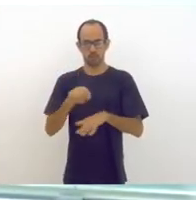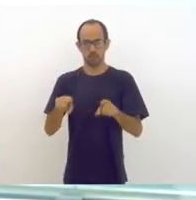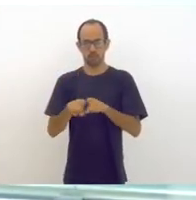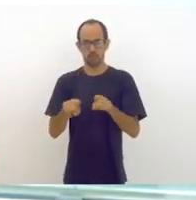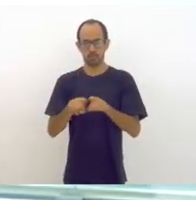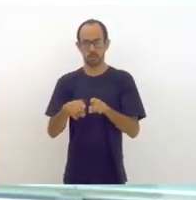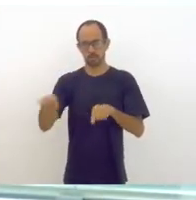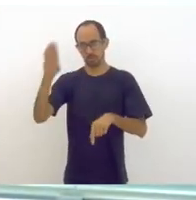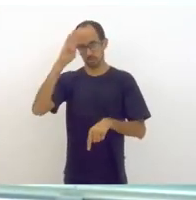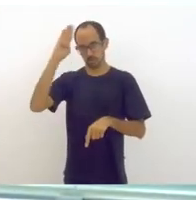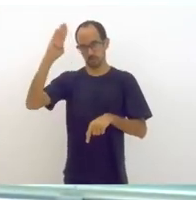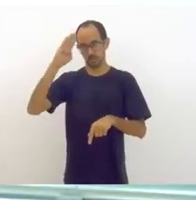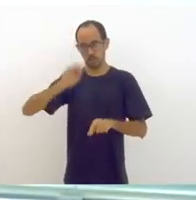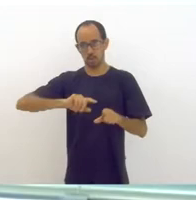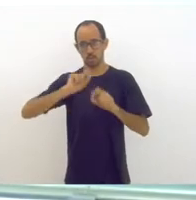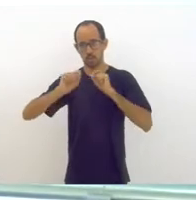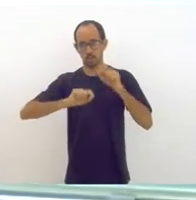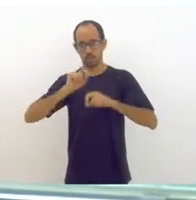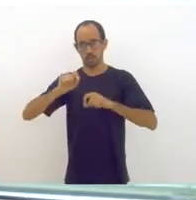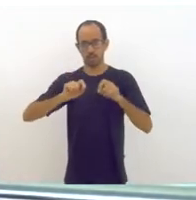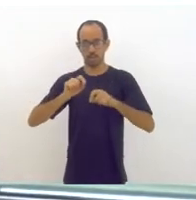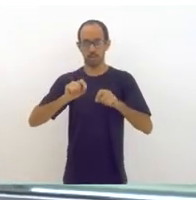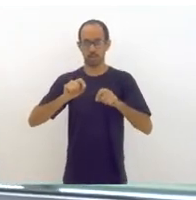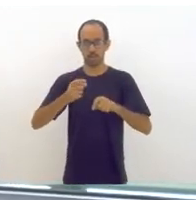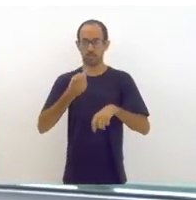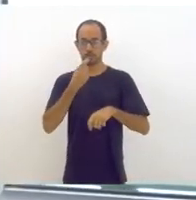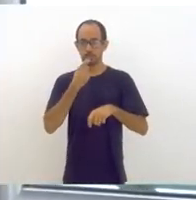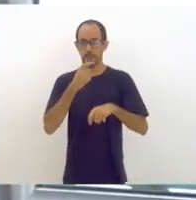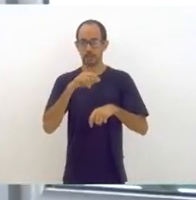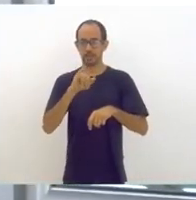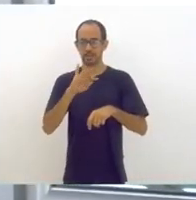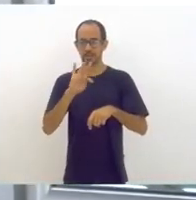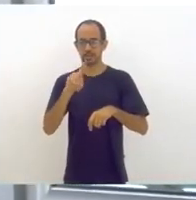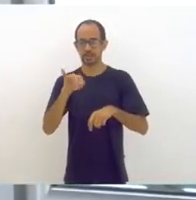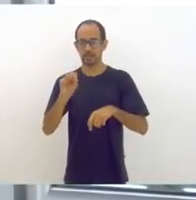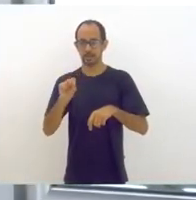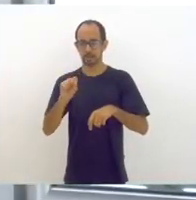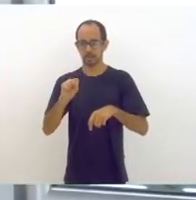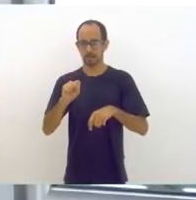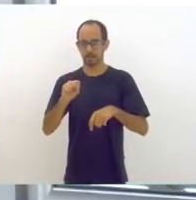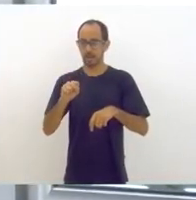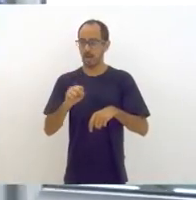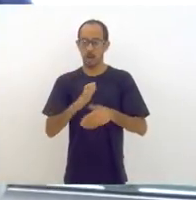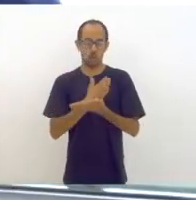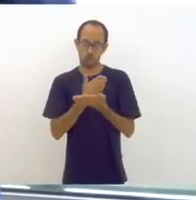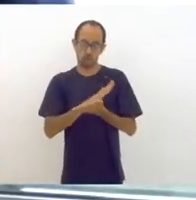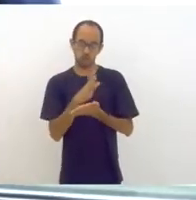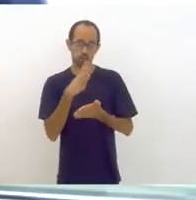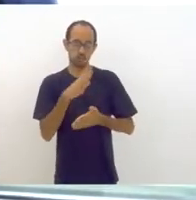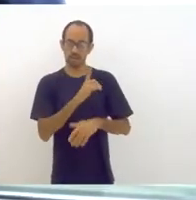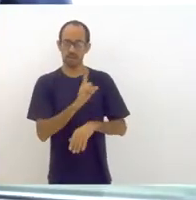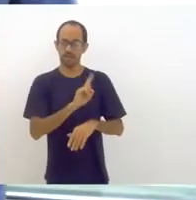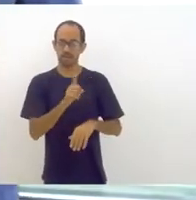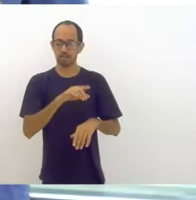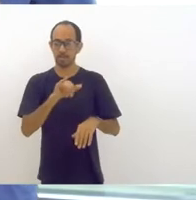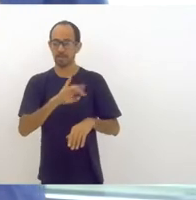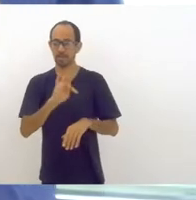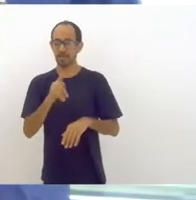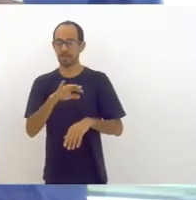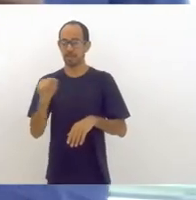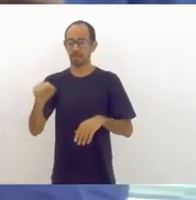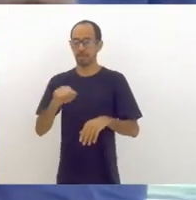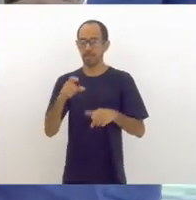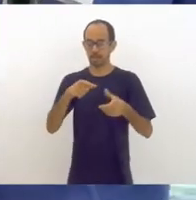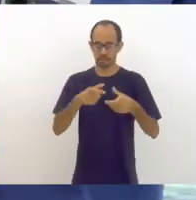prioritariamente leito de rio, suas margens e ilhas. Para quem não conhece, o Rio Paraíba do Sul possui muitas ilhas fluviais que são um berço